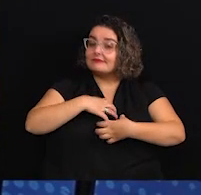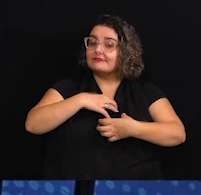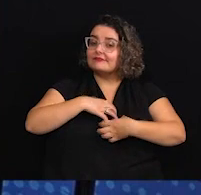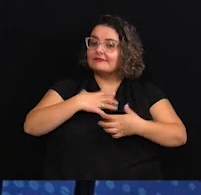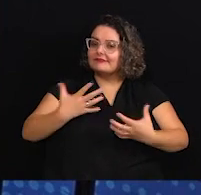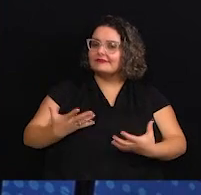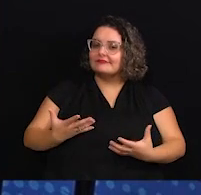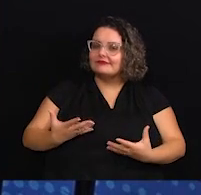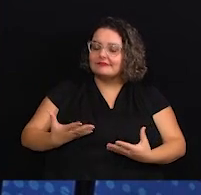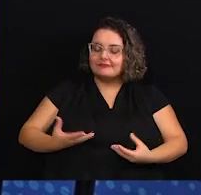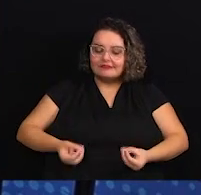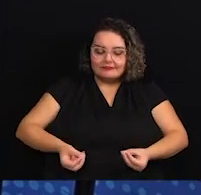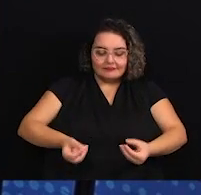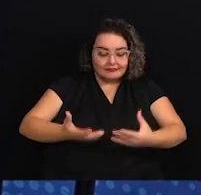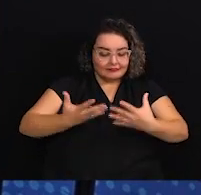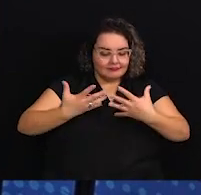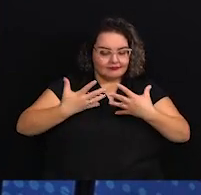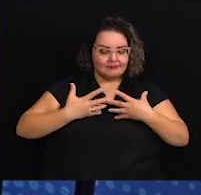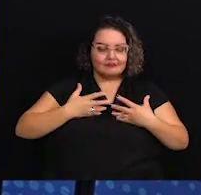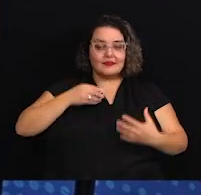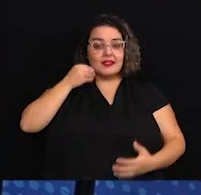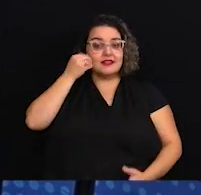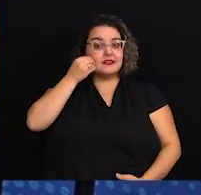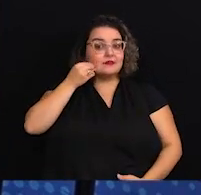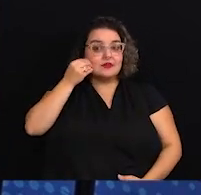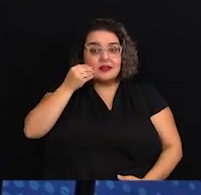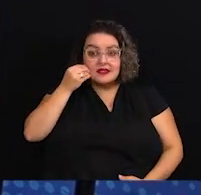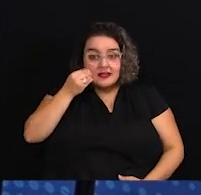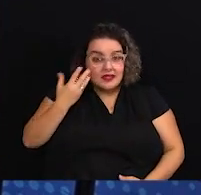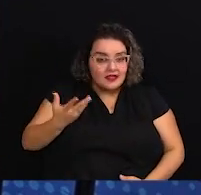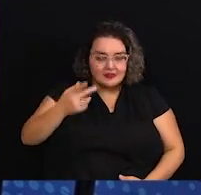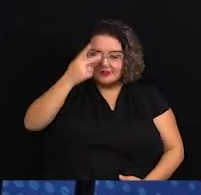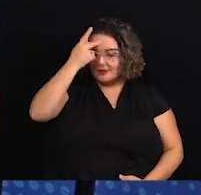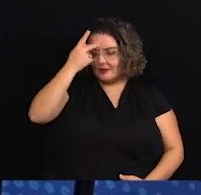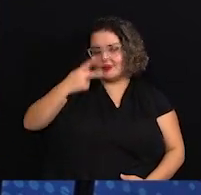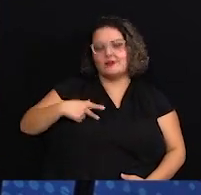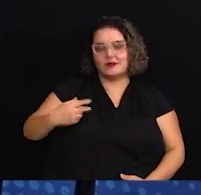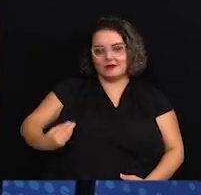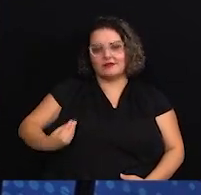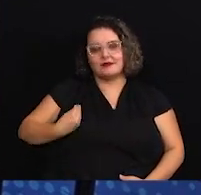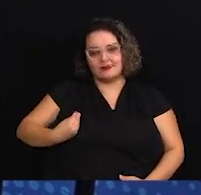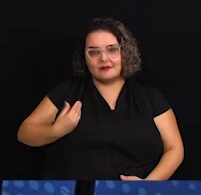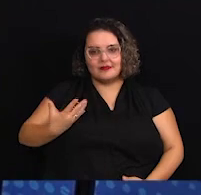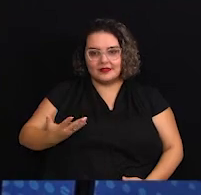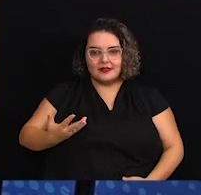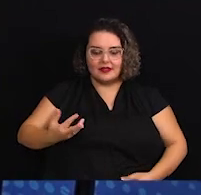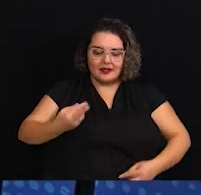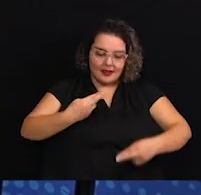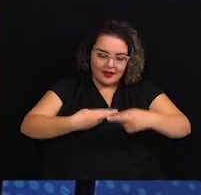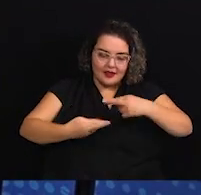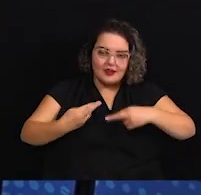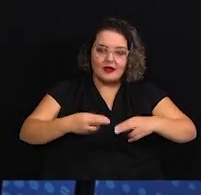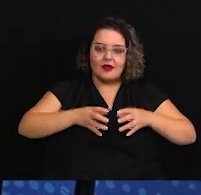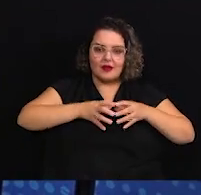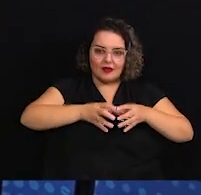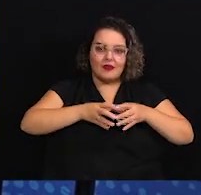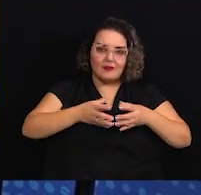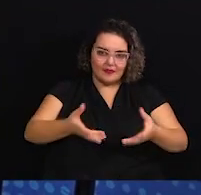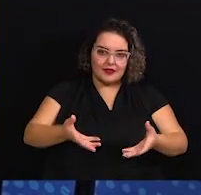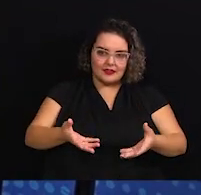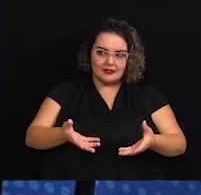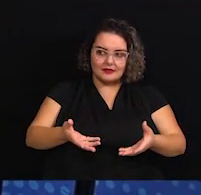ligação emocional, tanta experiência para a sua própria vida em relação